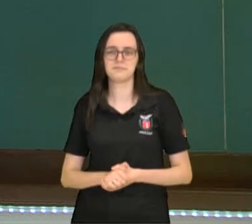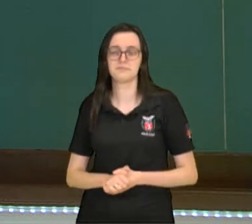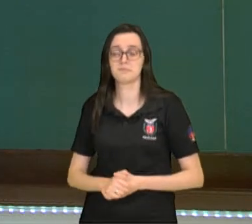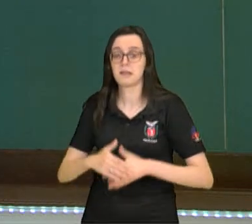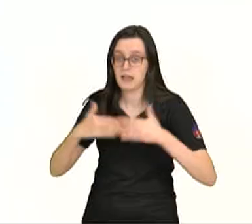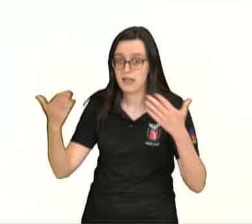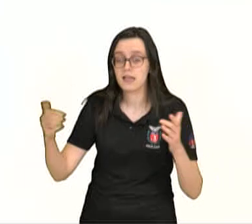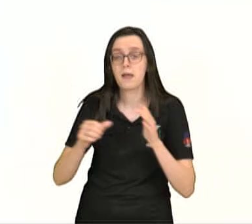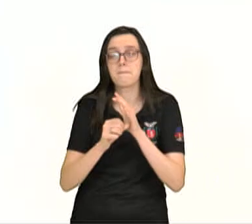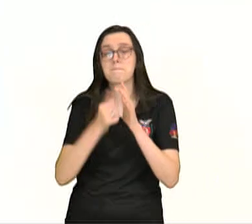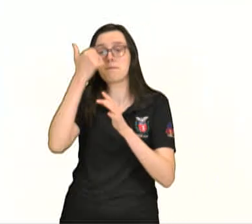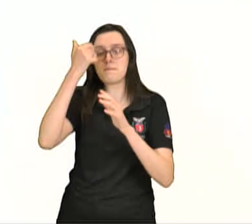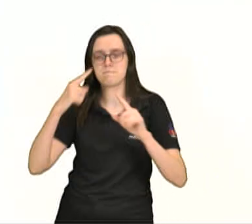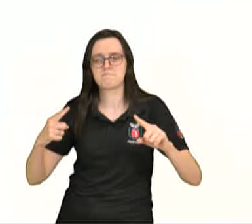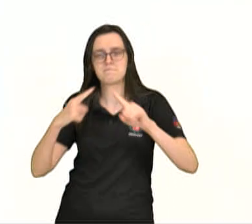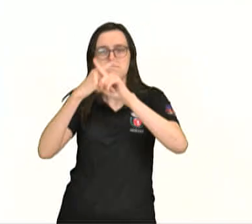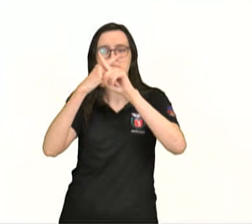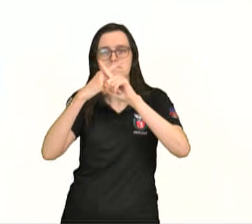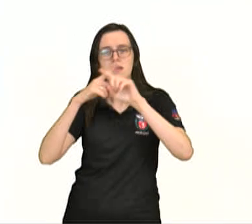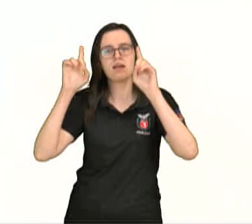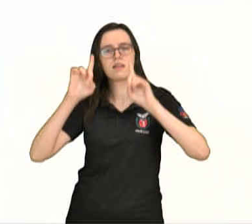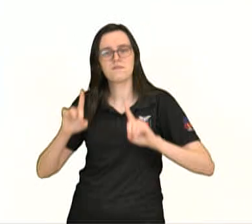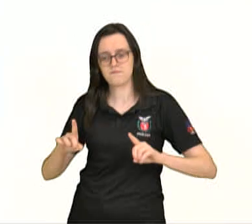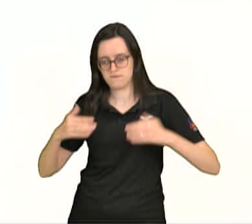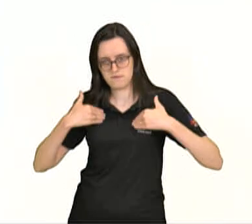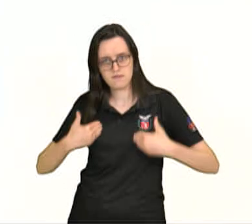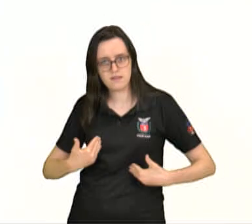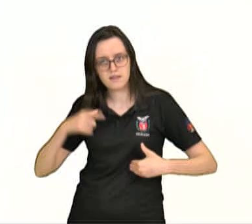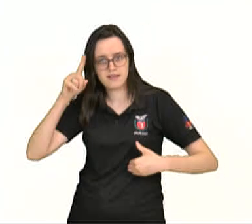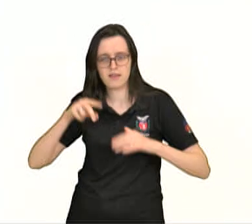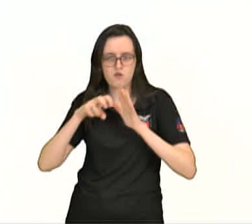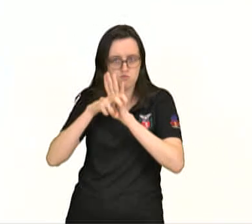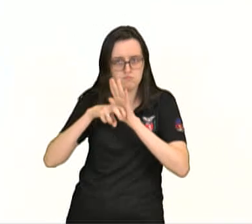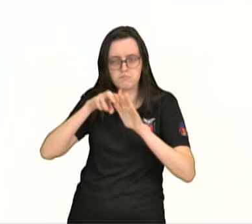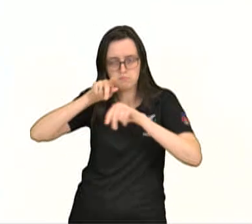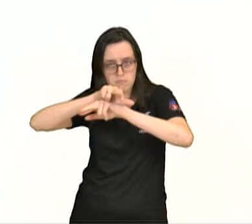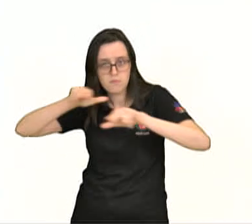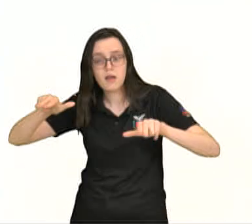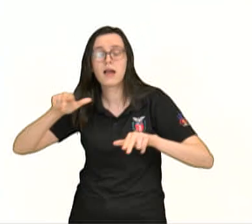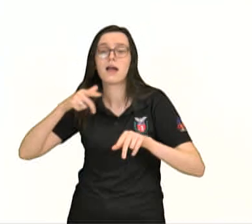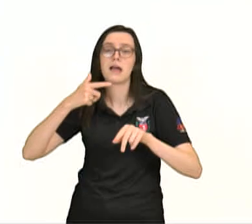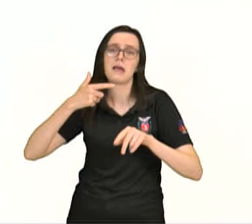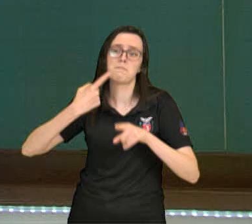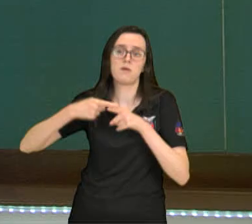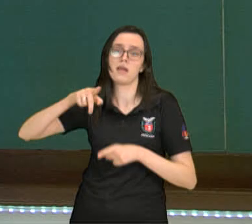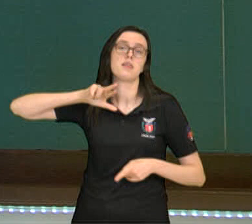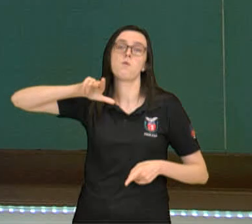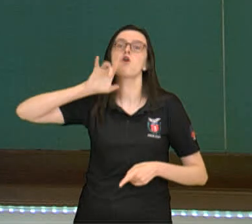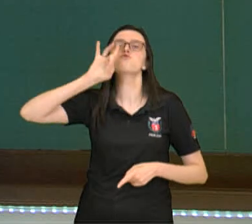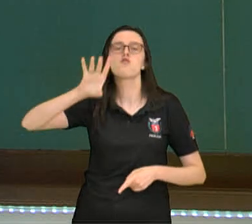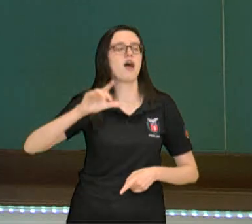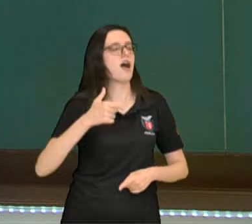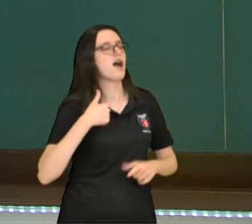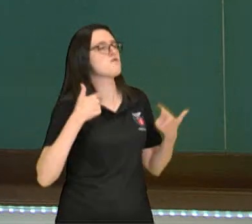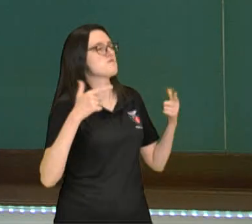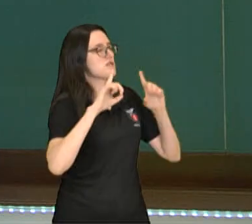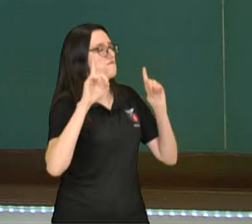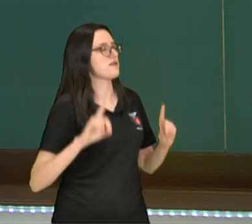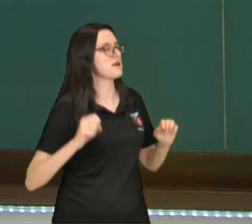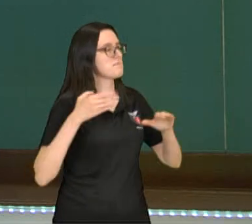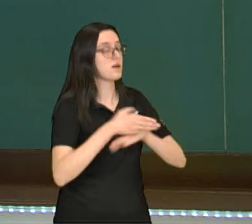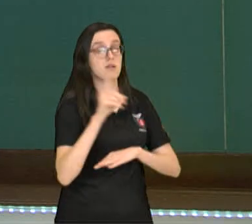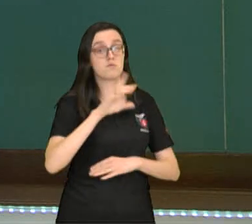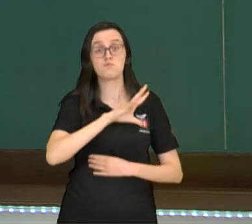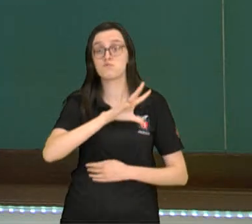Aí, a primeira competição para deficientes físicos, isso eu acho bem legal frisar, porque não é feito só para quem não é deficiente, qualquer um